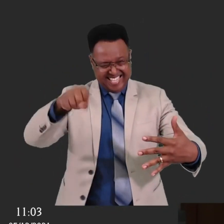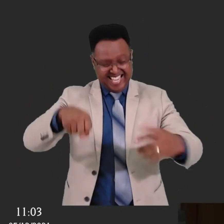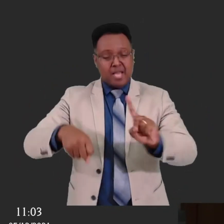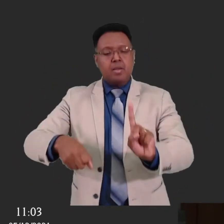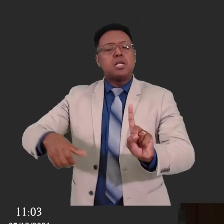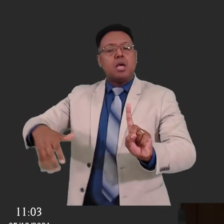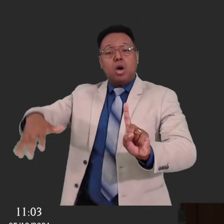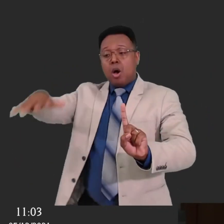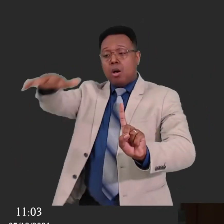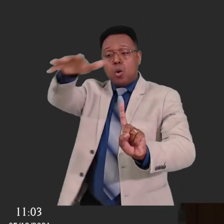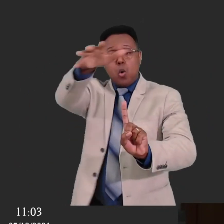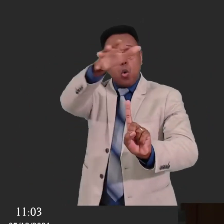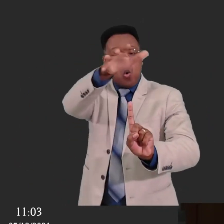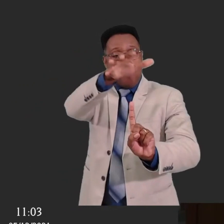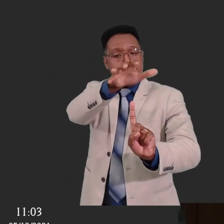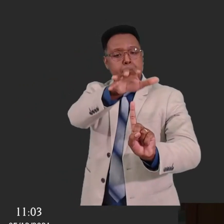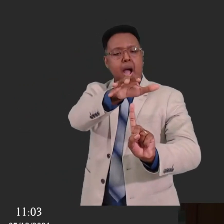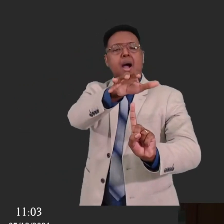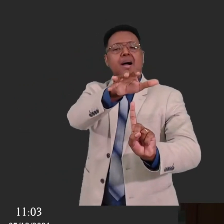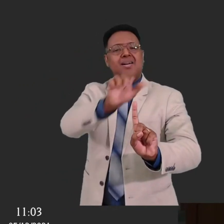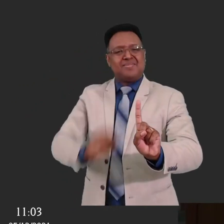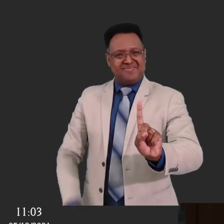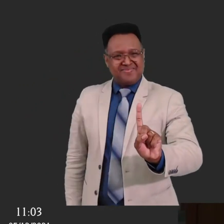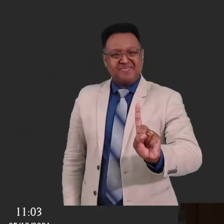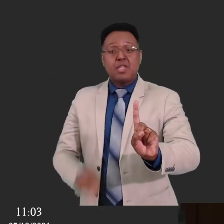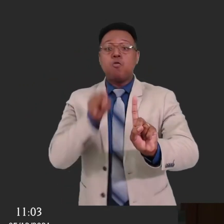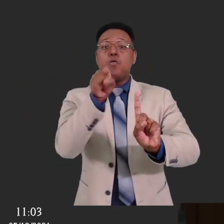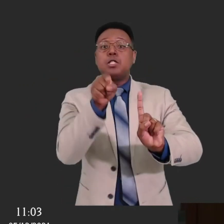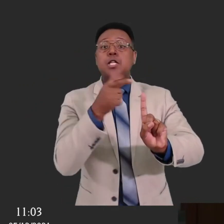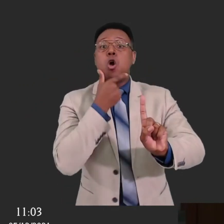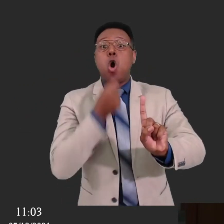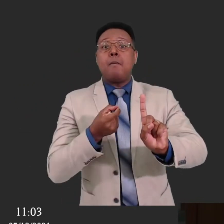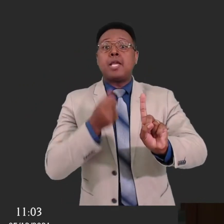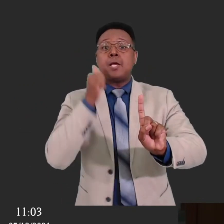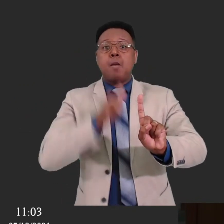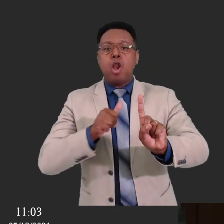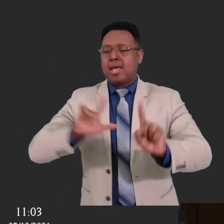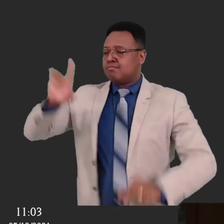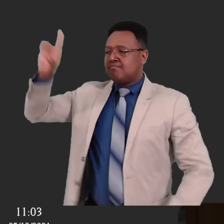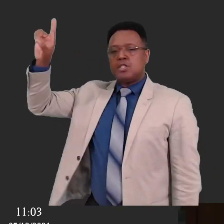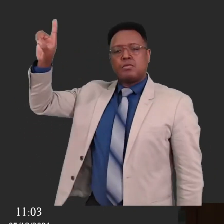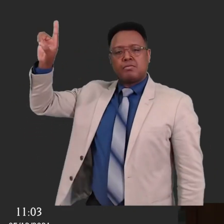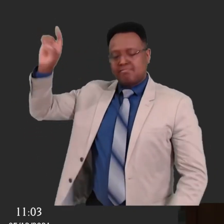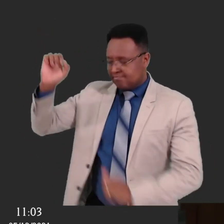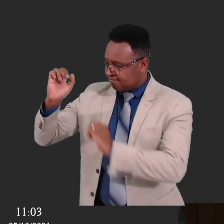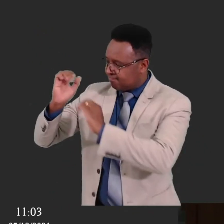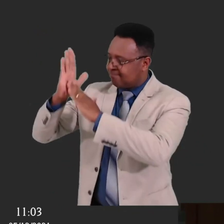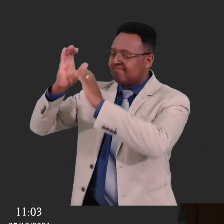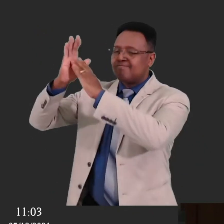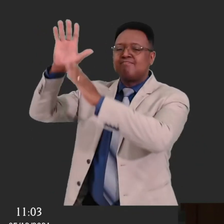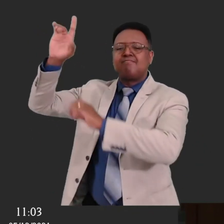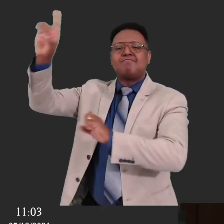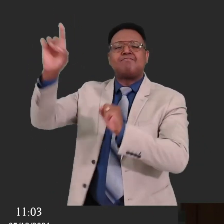um homem de Deus e uma mulher de Deus. Deus seja louvado.